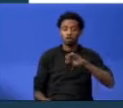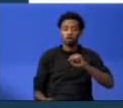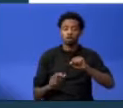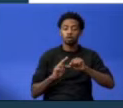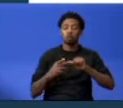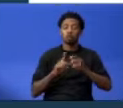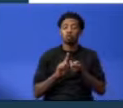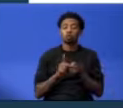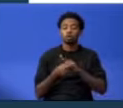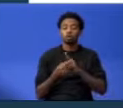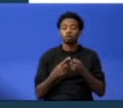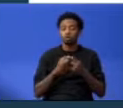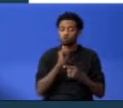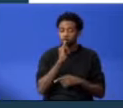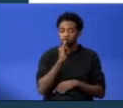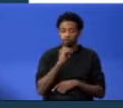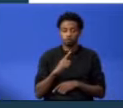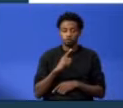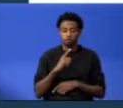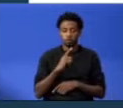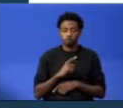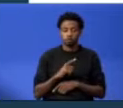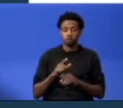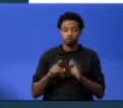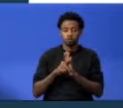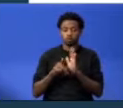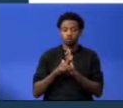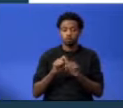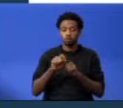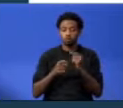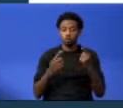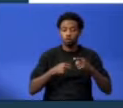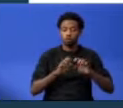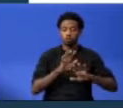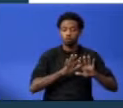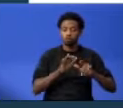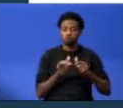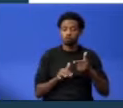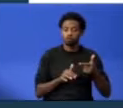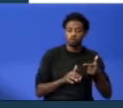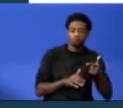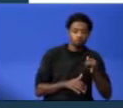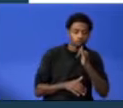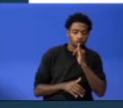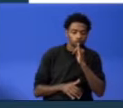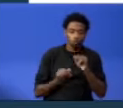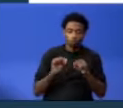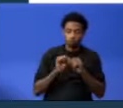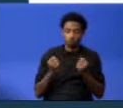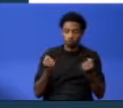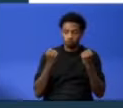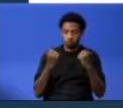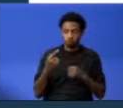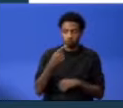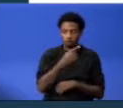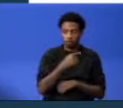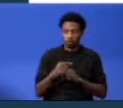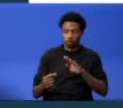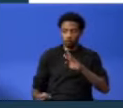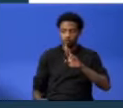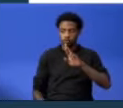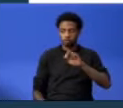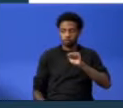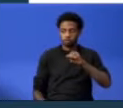contrapondo o movimento do agonista. Então, por exemplo, nesse exercício, o braquial, quando ele está fazendo a flexão